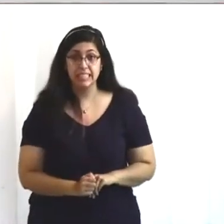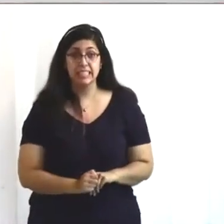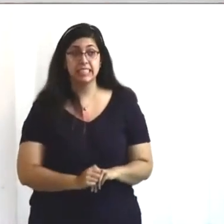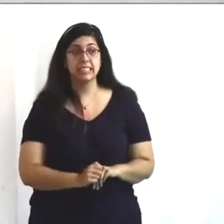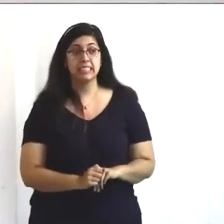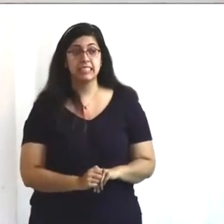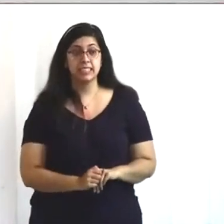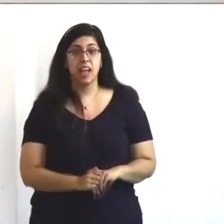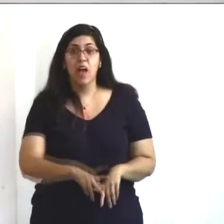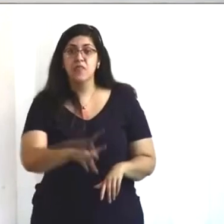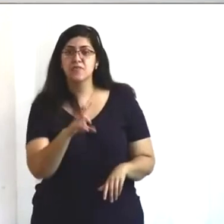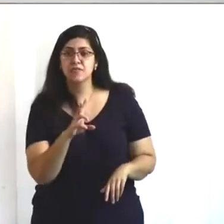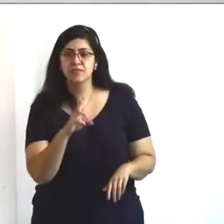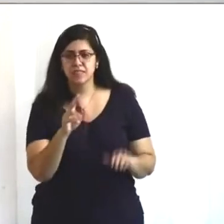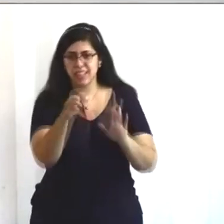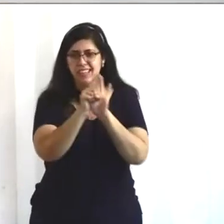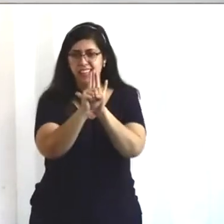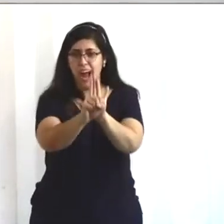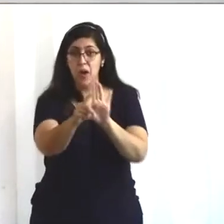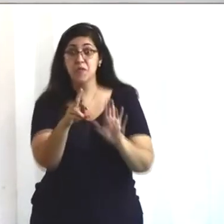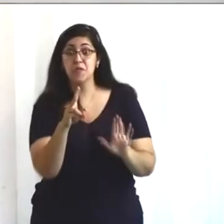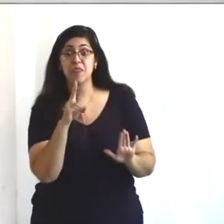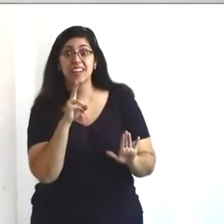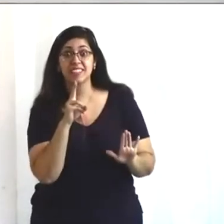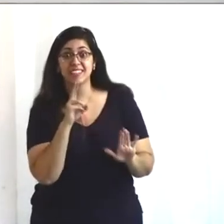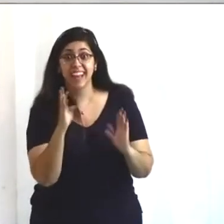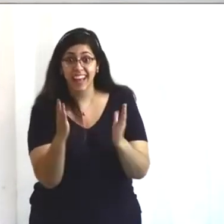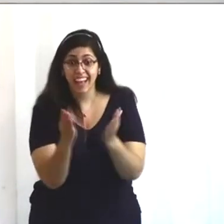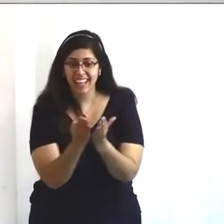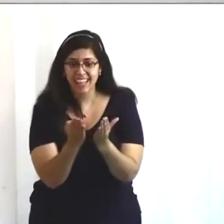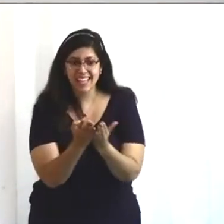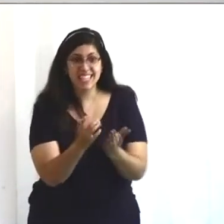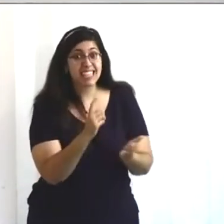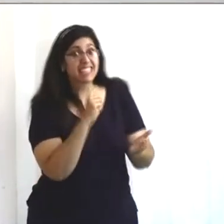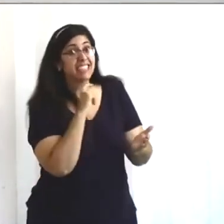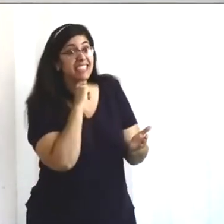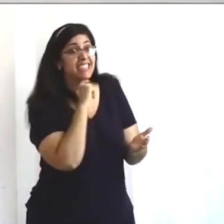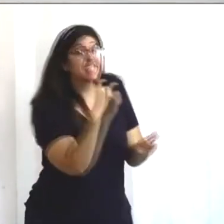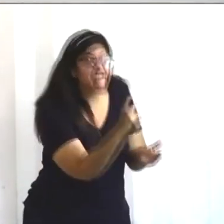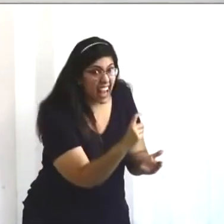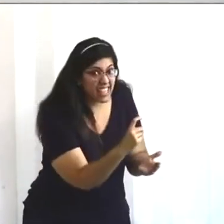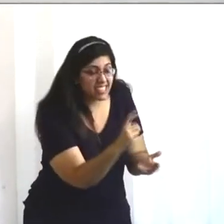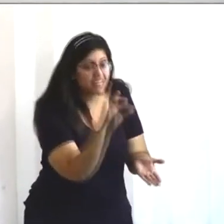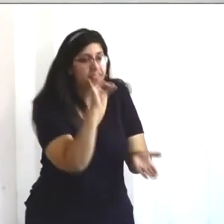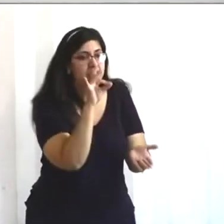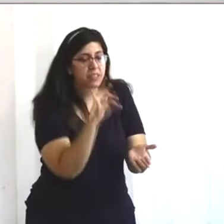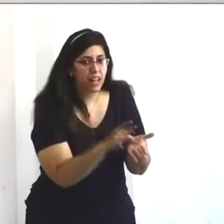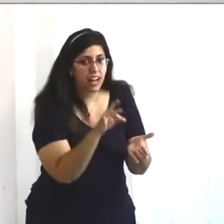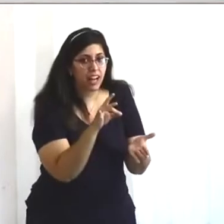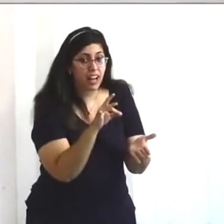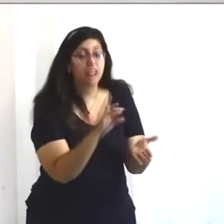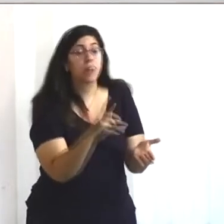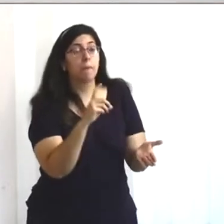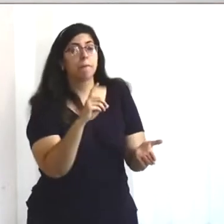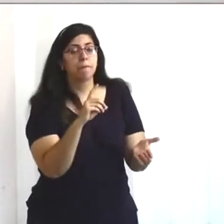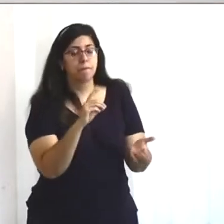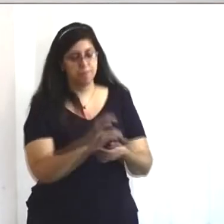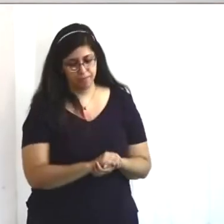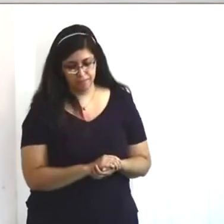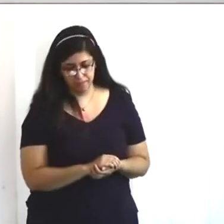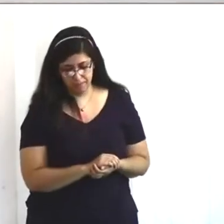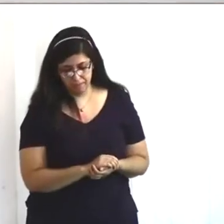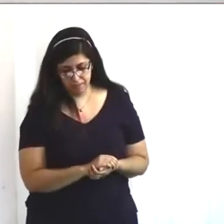Jesus. O Espírito Santo de Deus estava quando ele falava com os doutores com 12 anos. O Espírito Santo